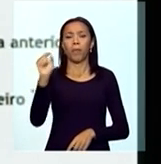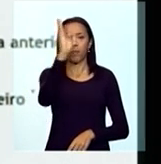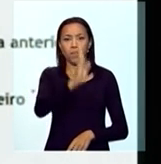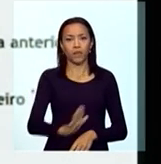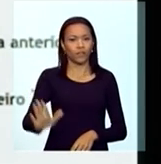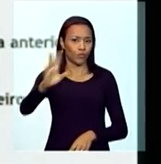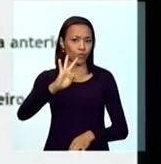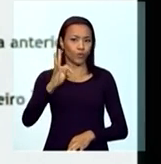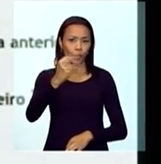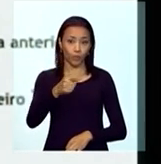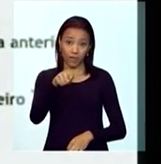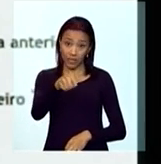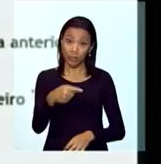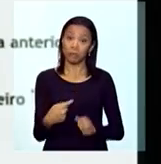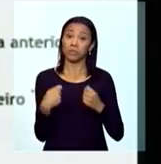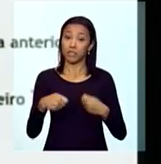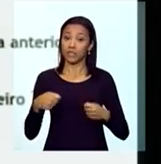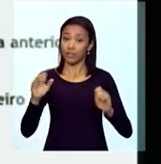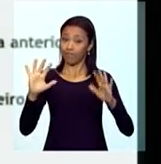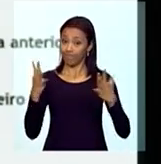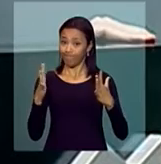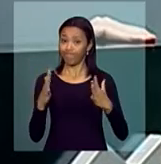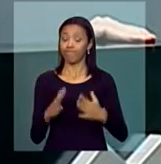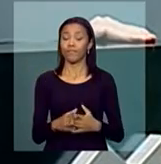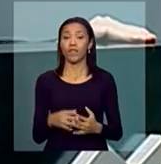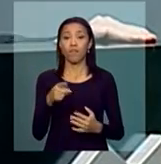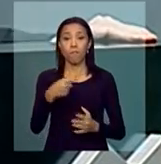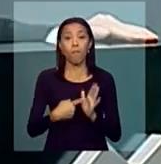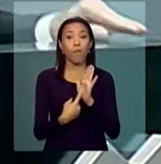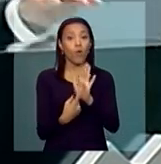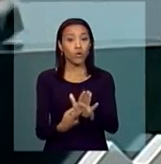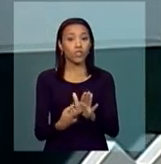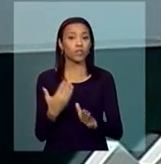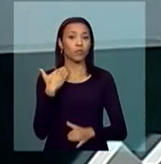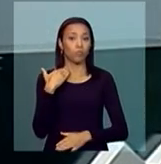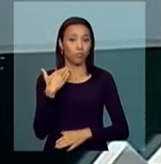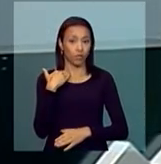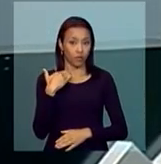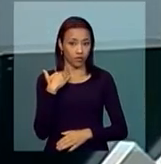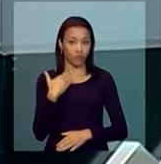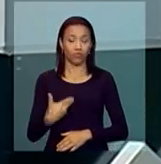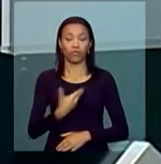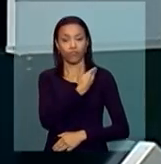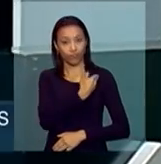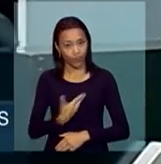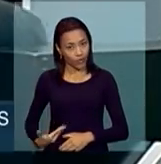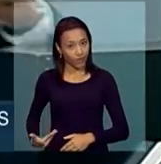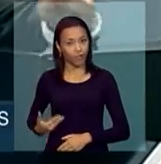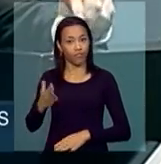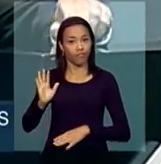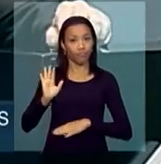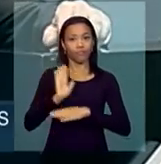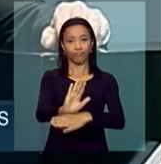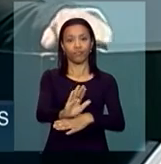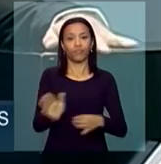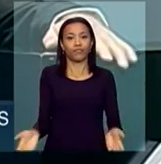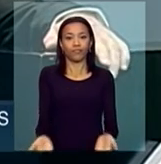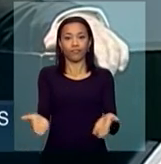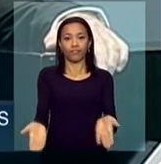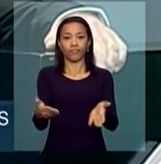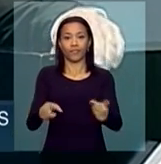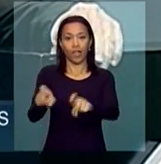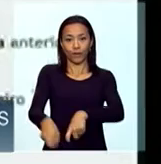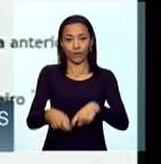ela precisa ser comemorada, porque aí está a atuação do Banco Público. A marca do Banco Público está aí, ajudando a agricultura